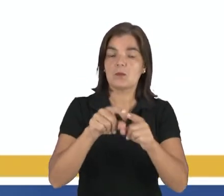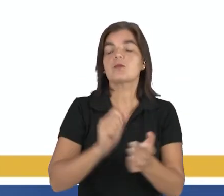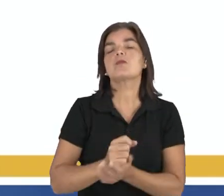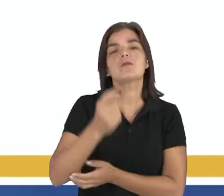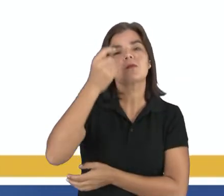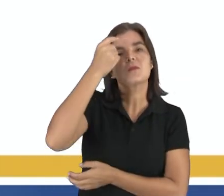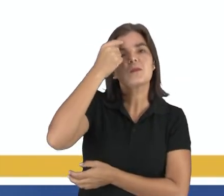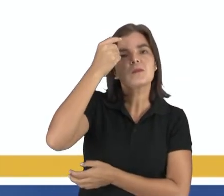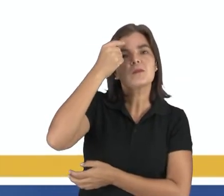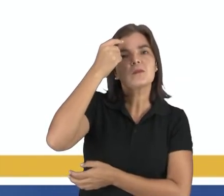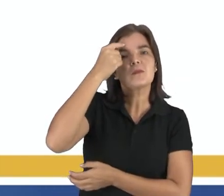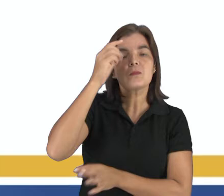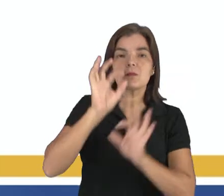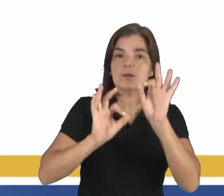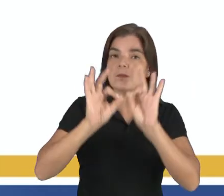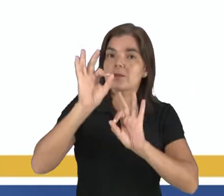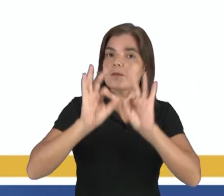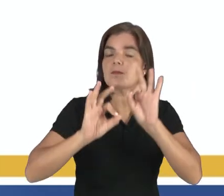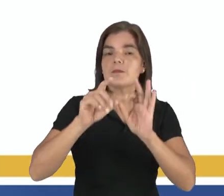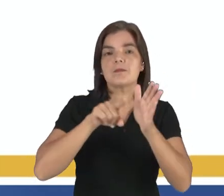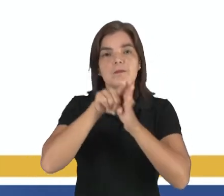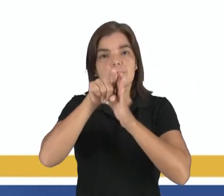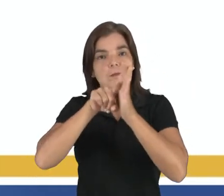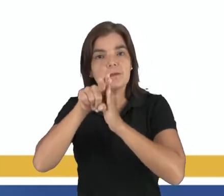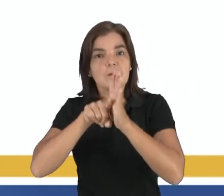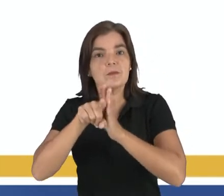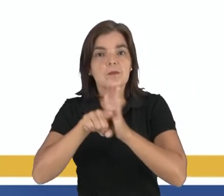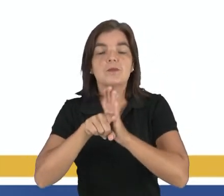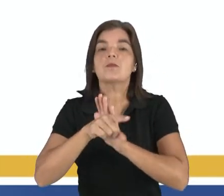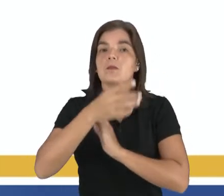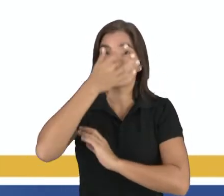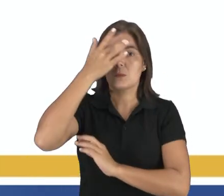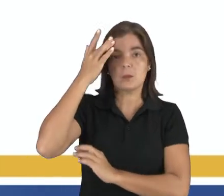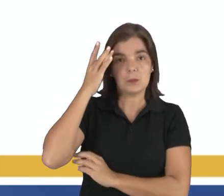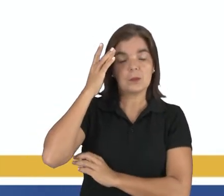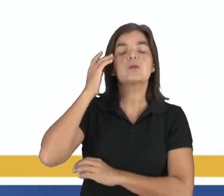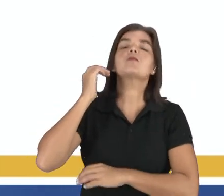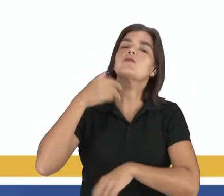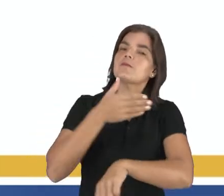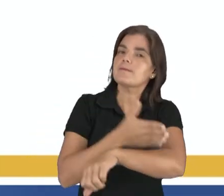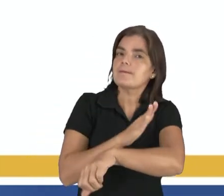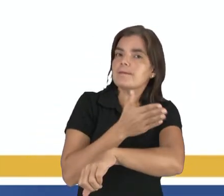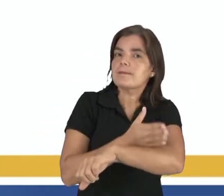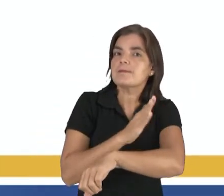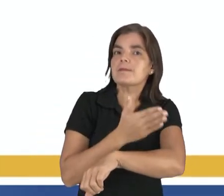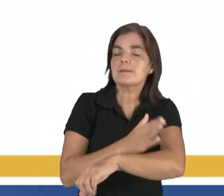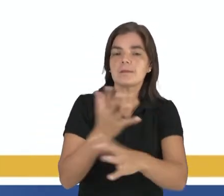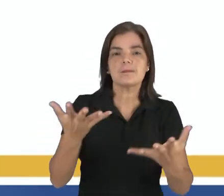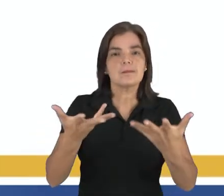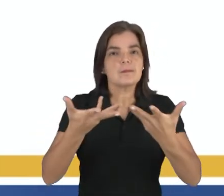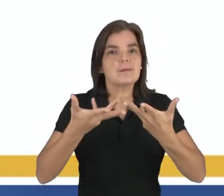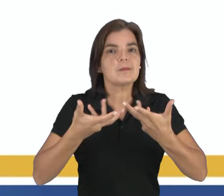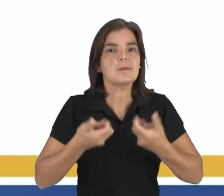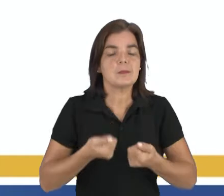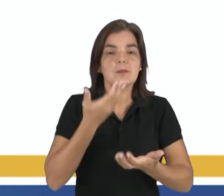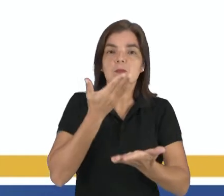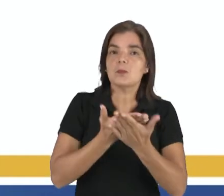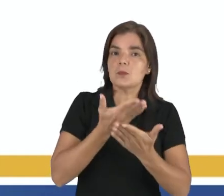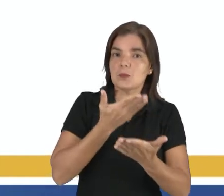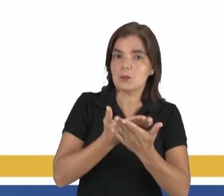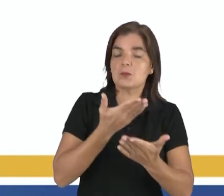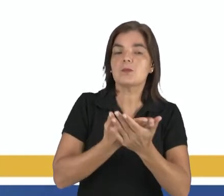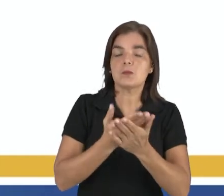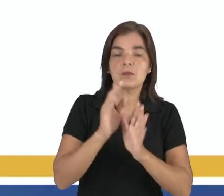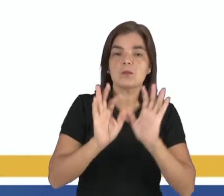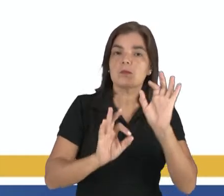de pensamento que é produzida através de pesquisas por cientistas treinados, cientistas capacitados, que estudaram